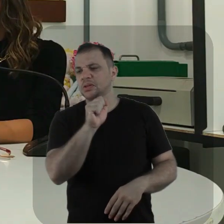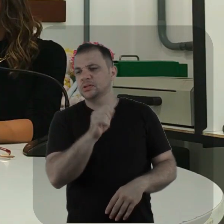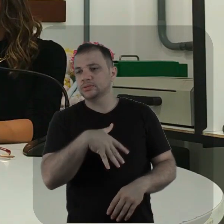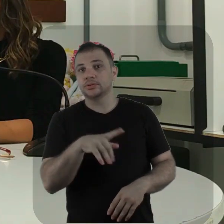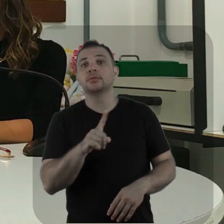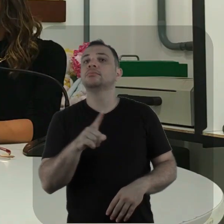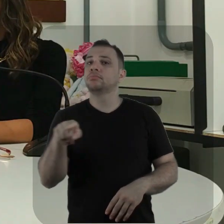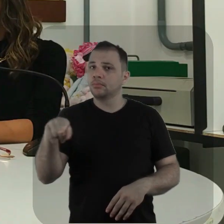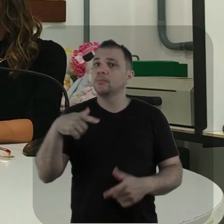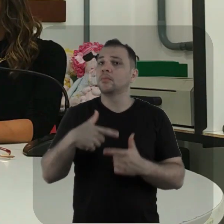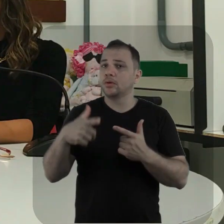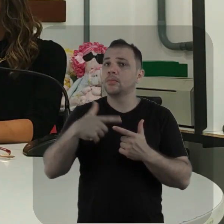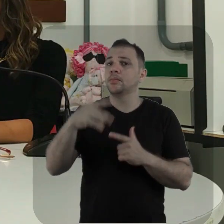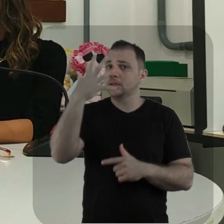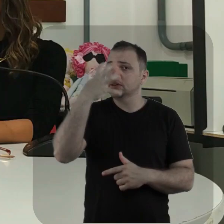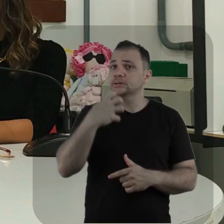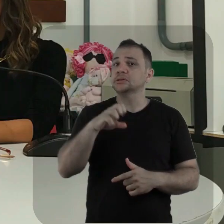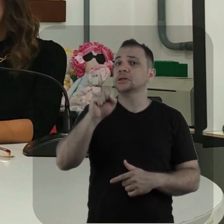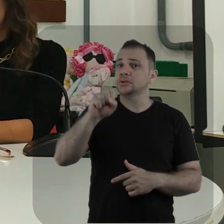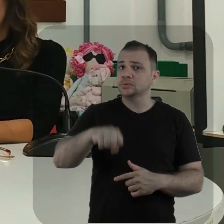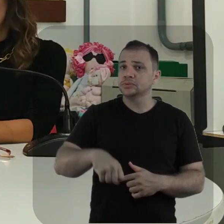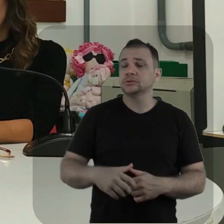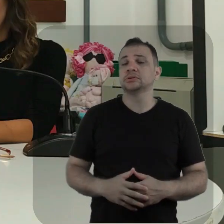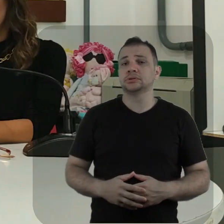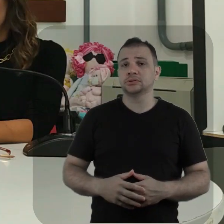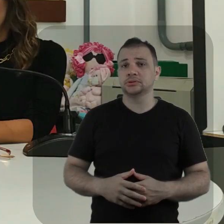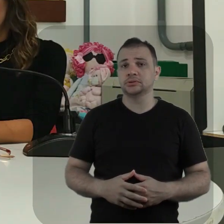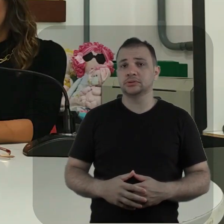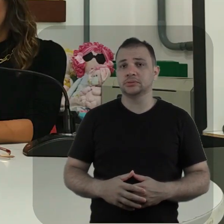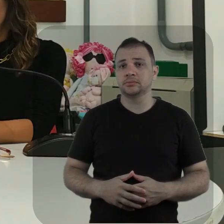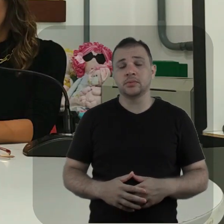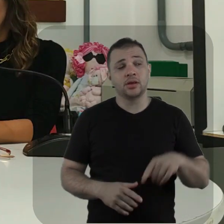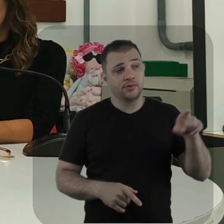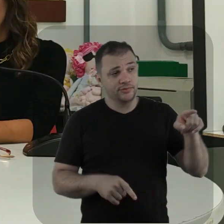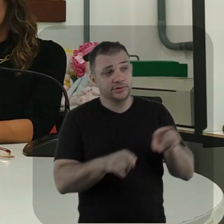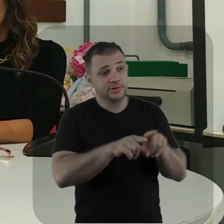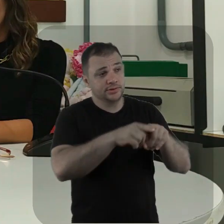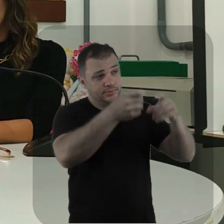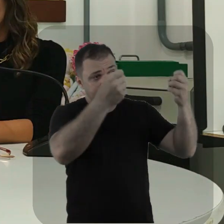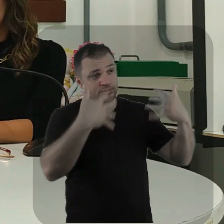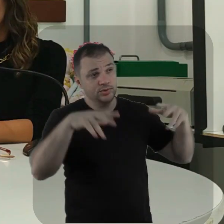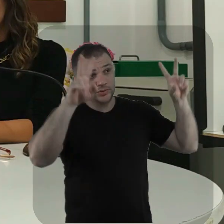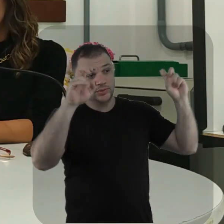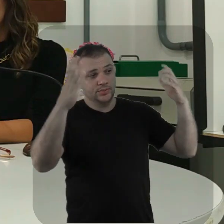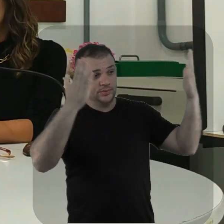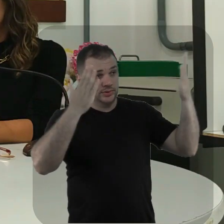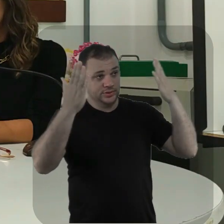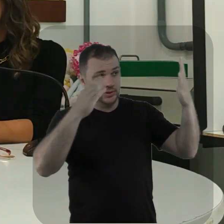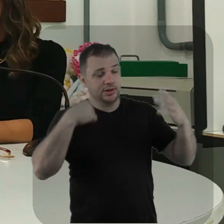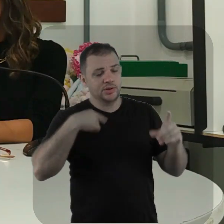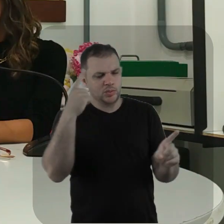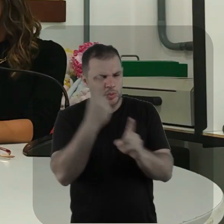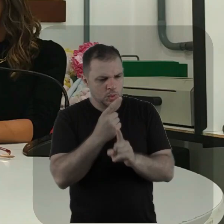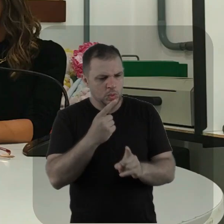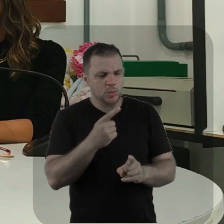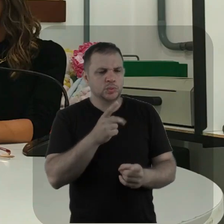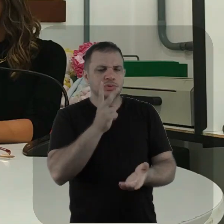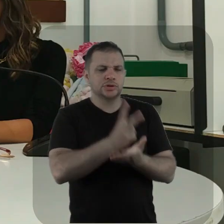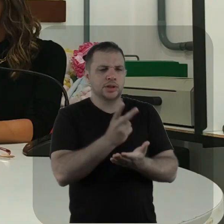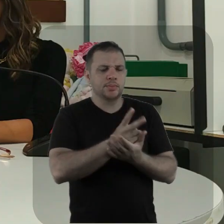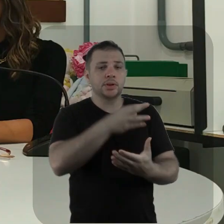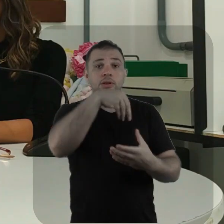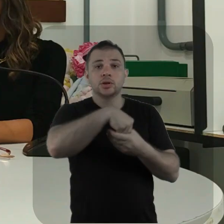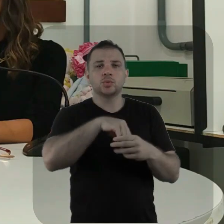você observa a questão psiquiátrica que você trouxe, é algo que eu constato principalmente dentro do